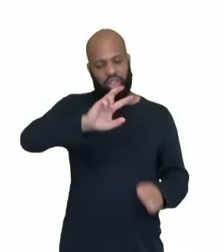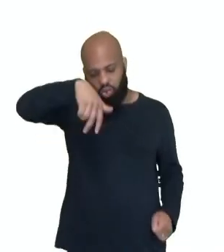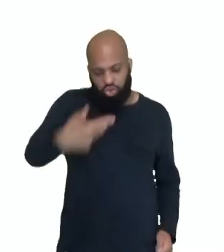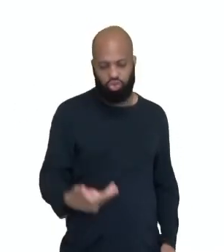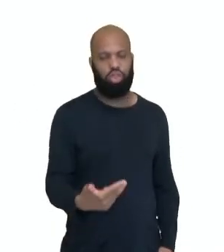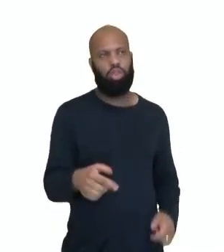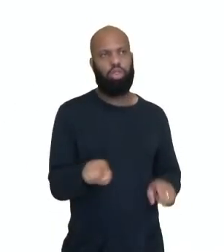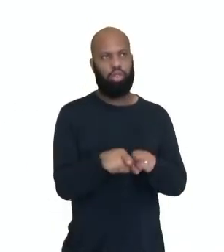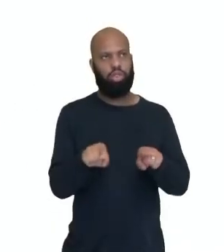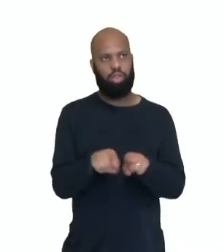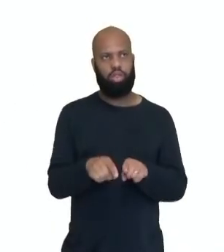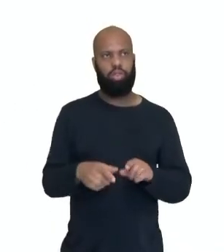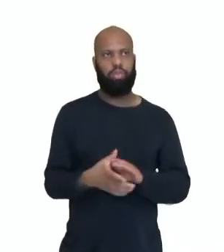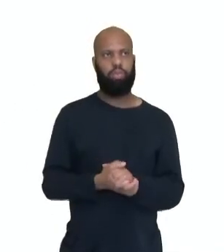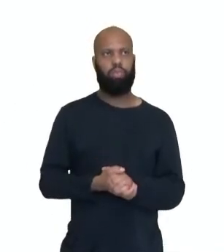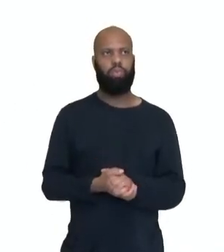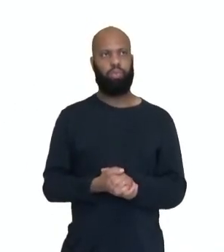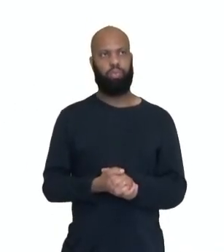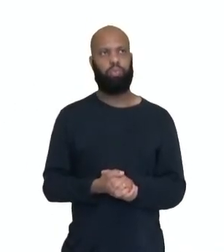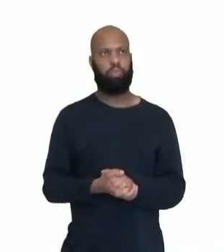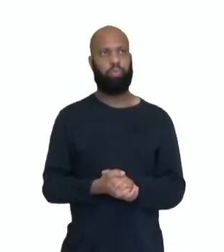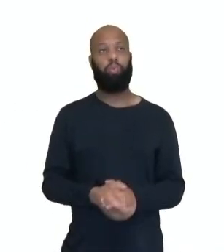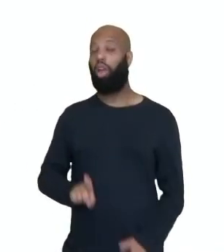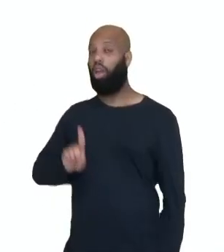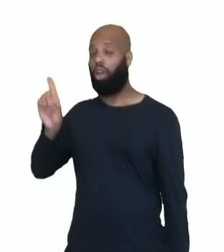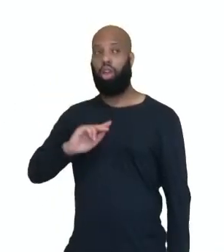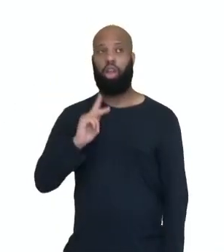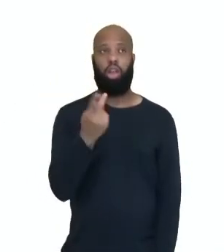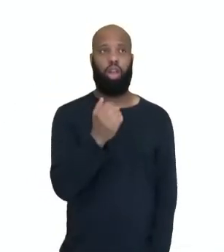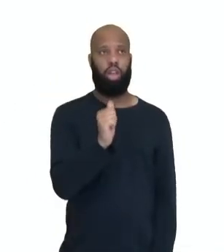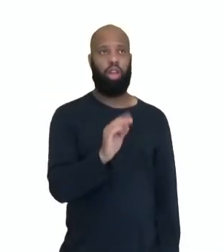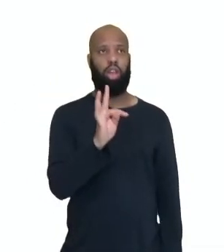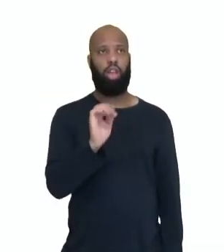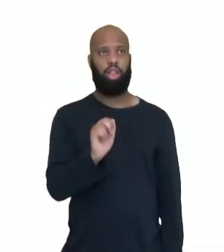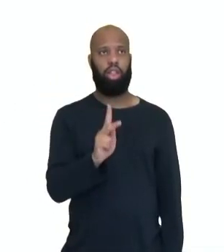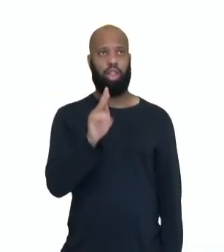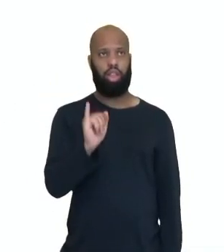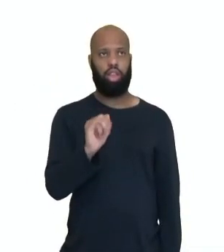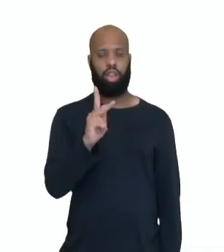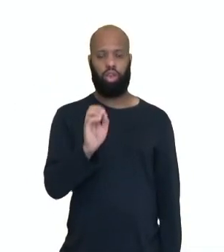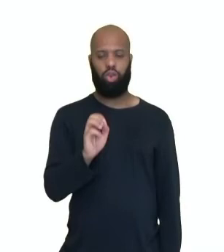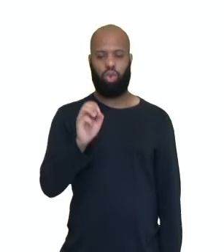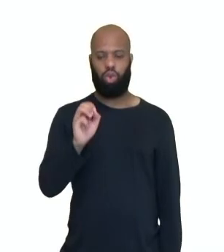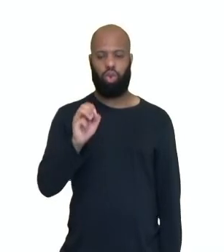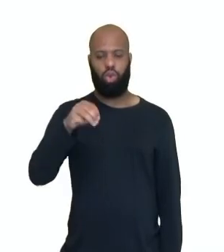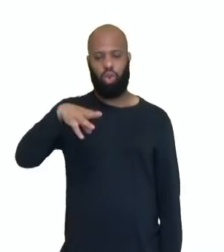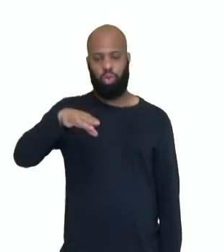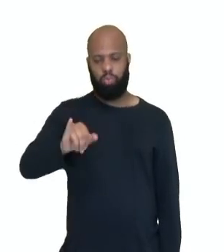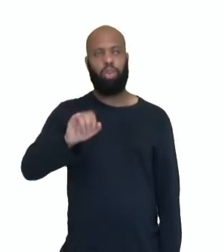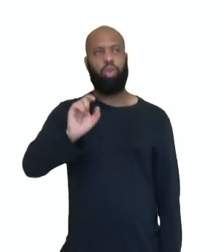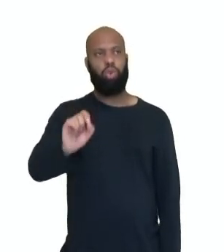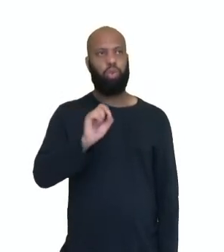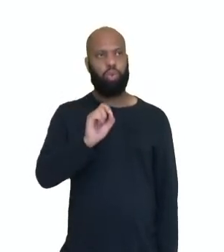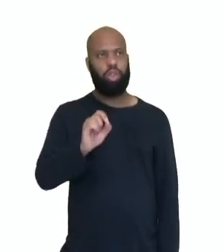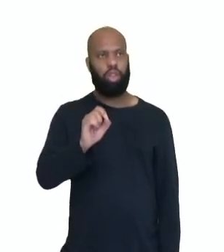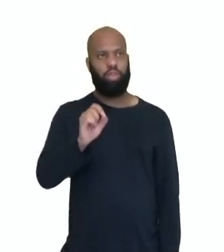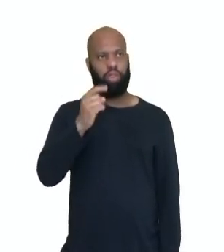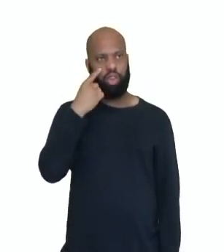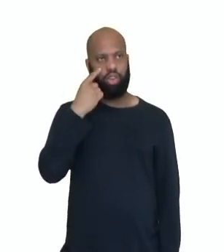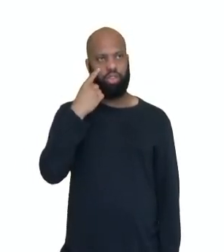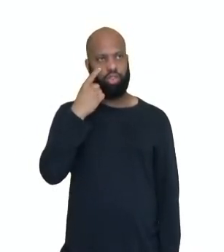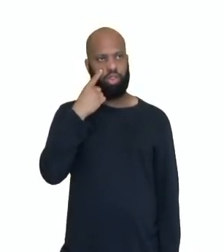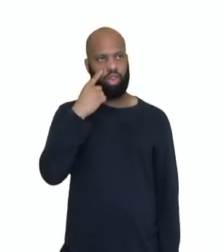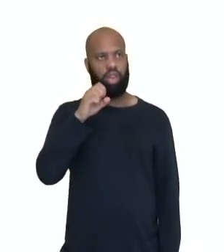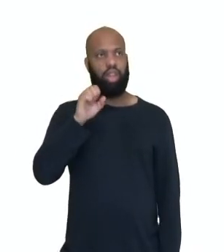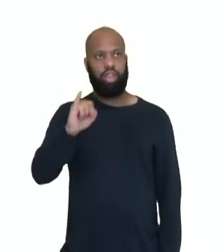área de combate. Nós temos o hataki kokomi, tá? Que é sair do caminho para deixar o ambiente